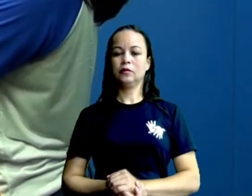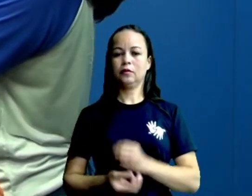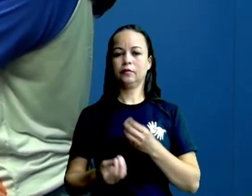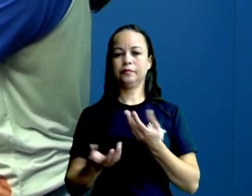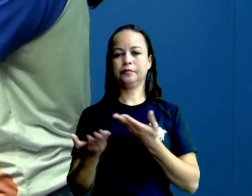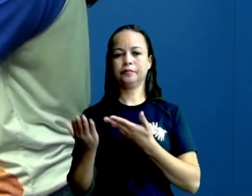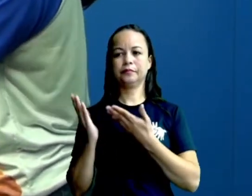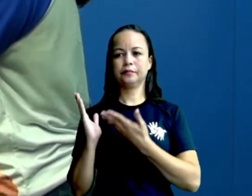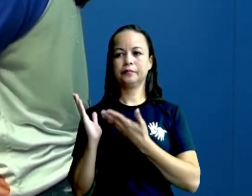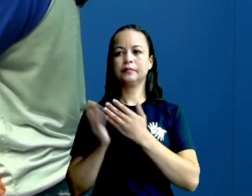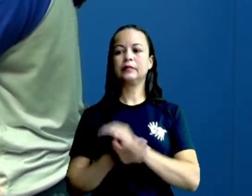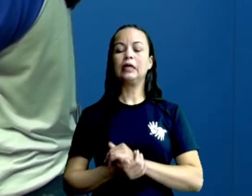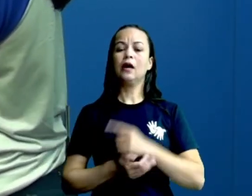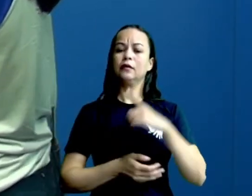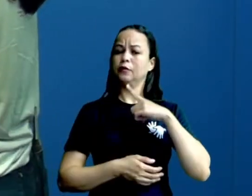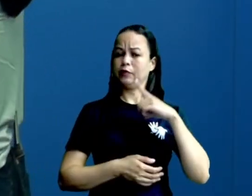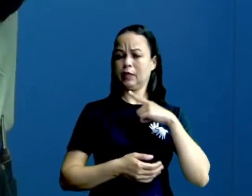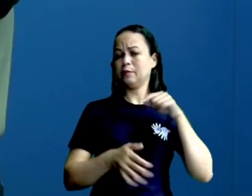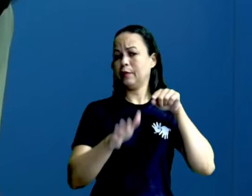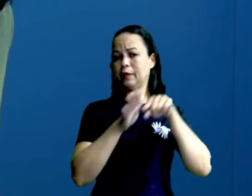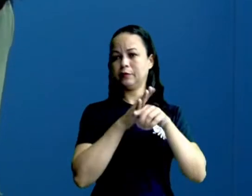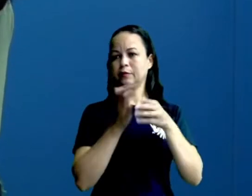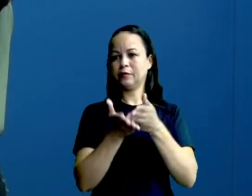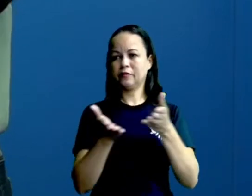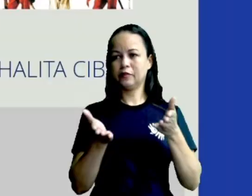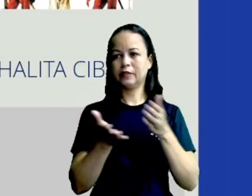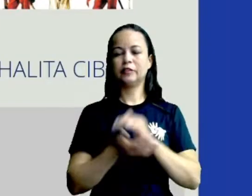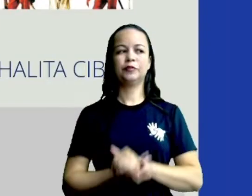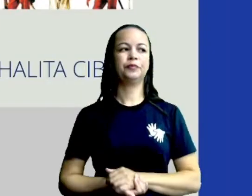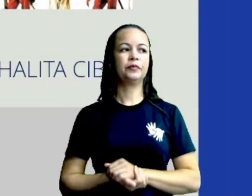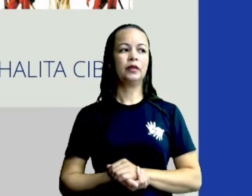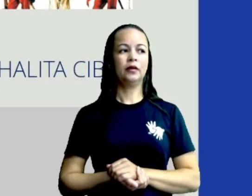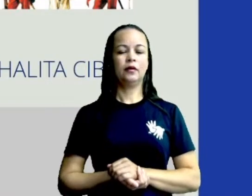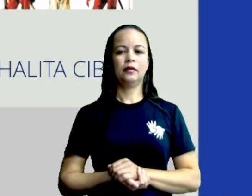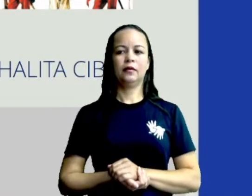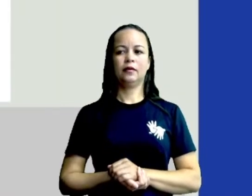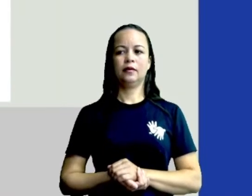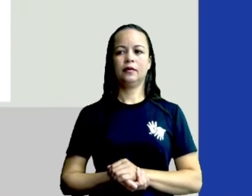acontecer aqui. Tem uma perguntinha logo em seguida,